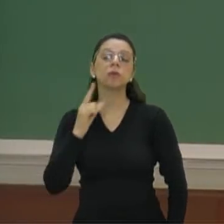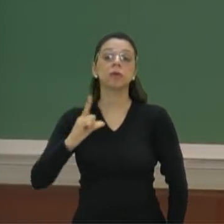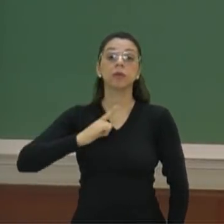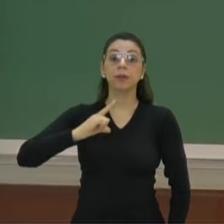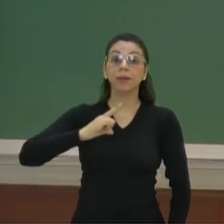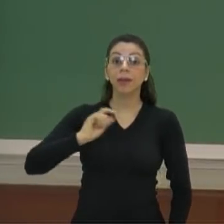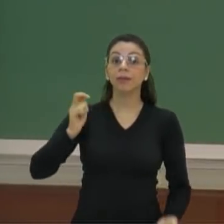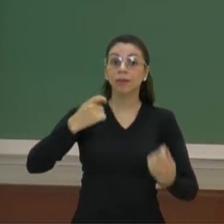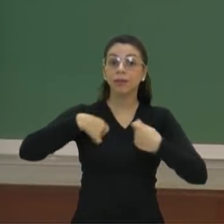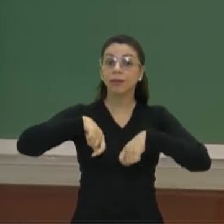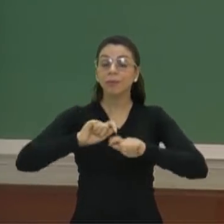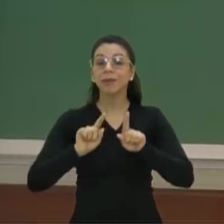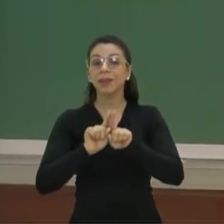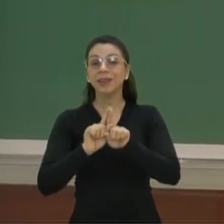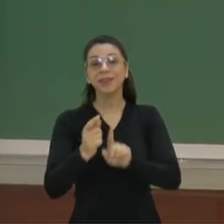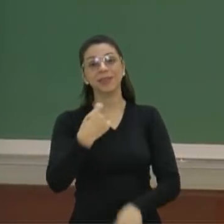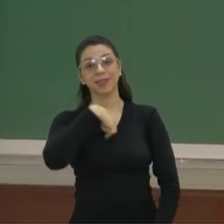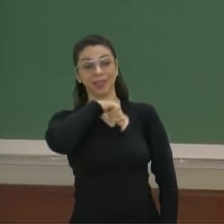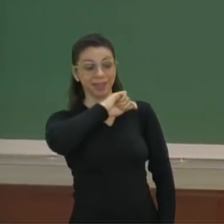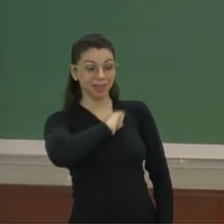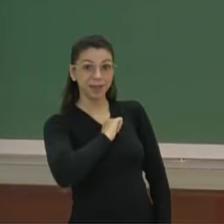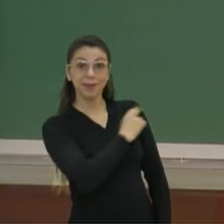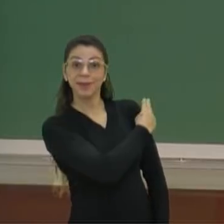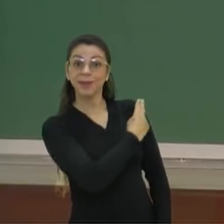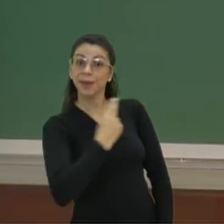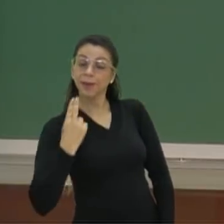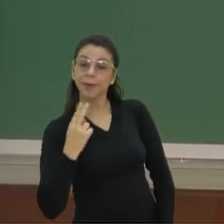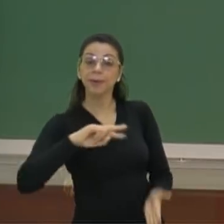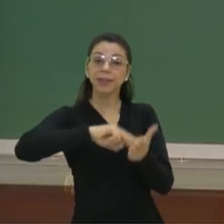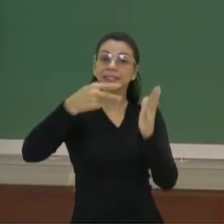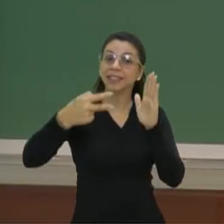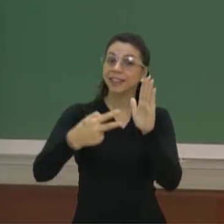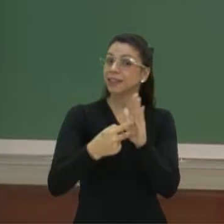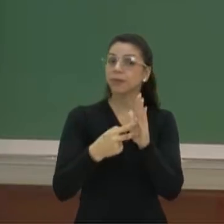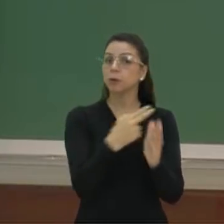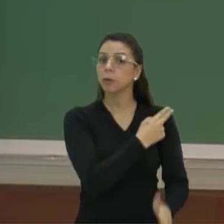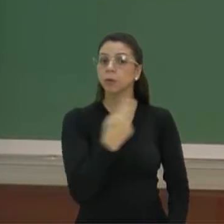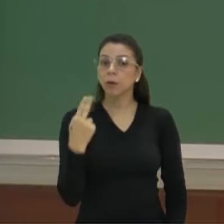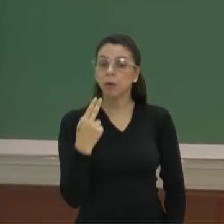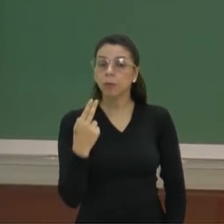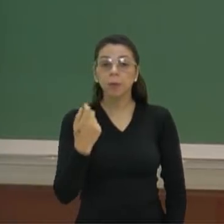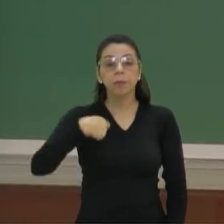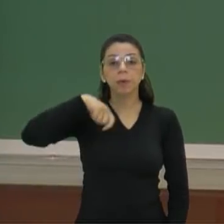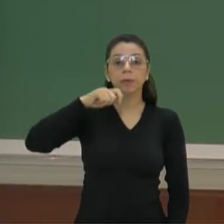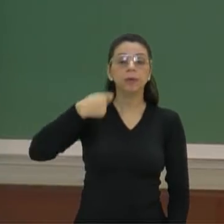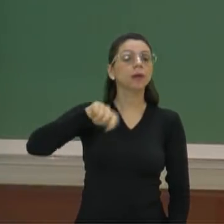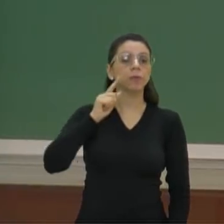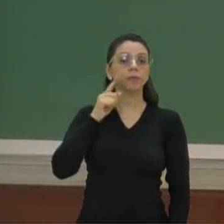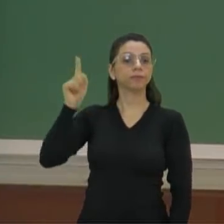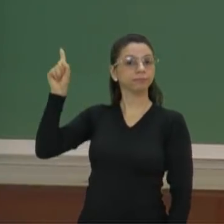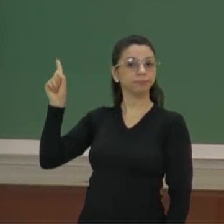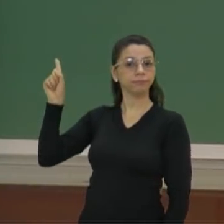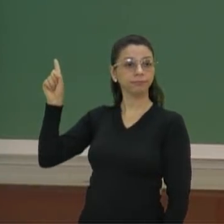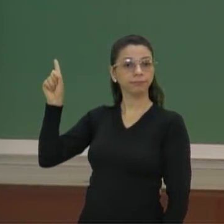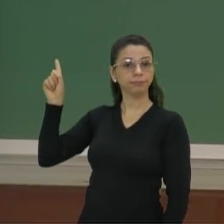ser batizado e receber um sinal que significa o seu nome. O meu sinal é esse.